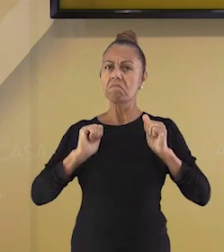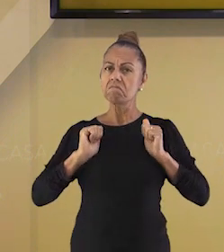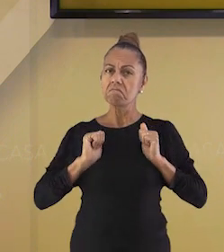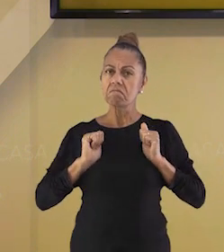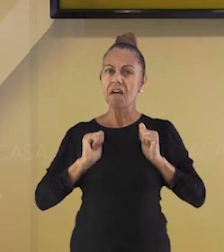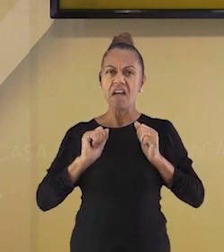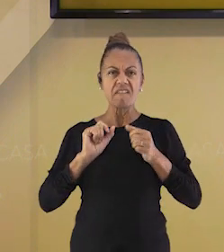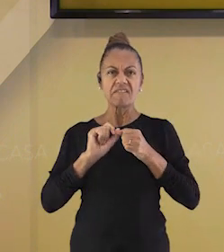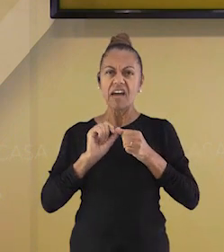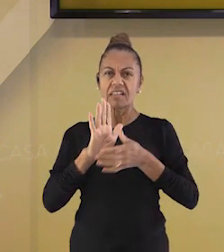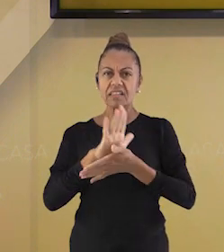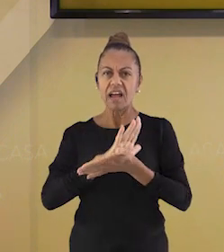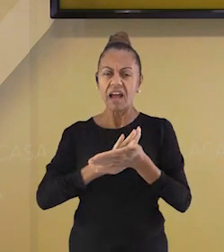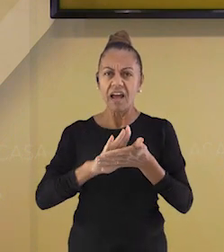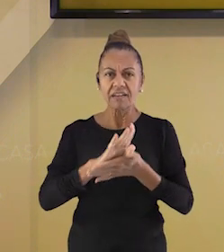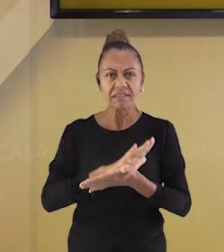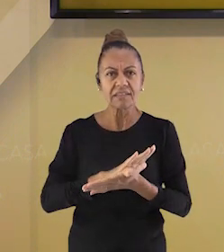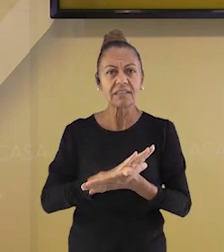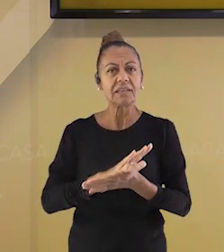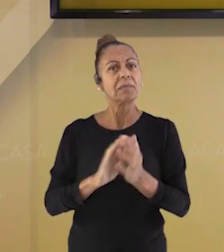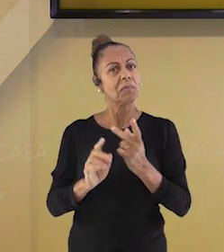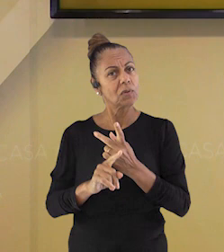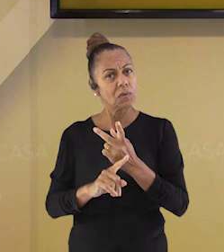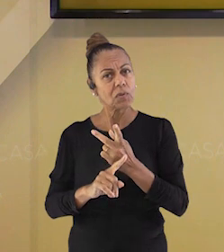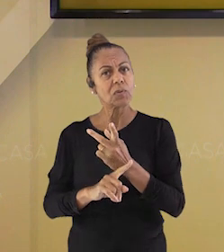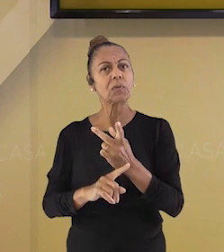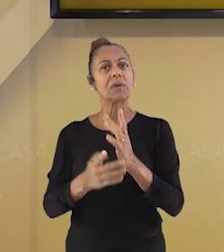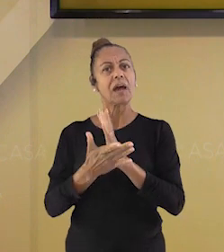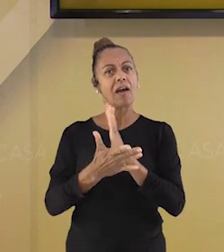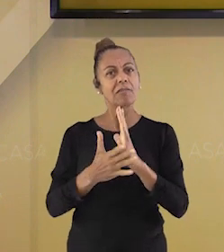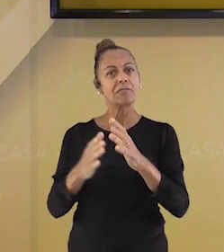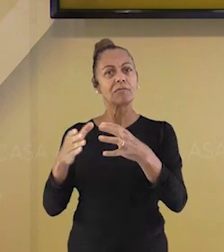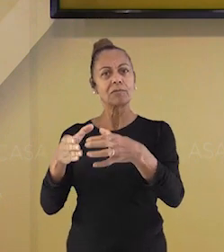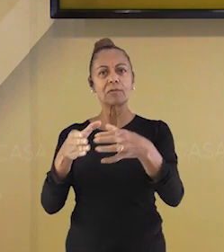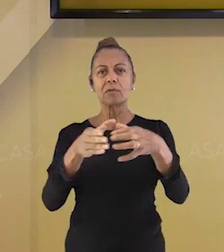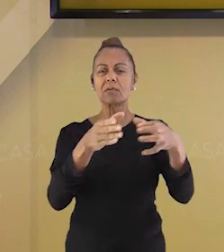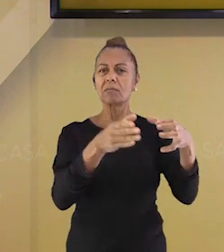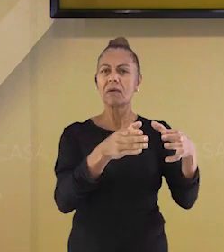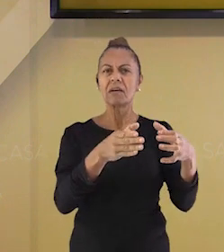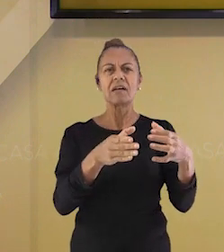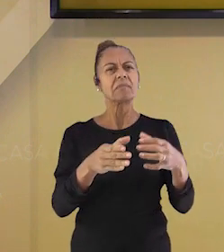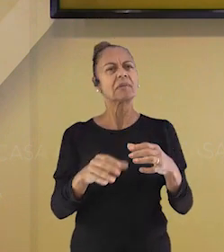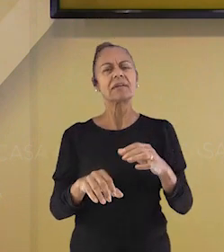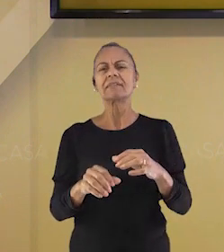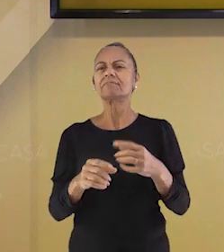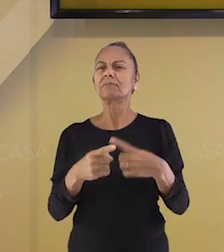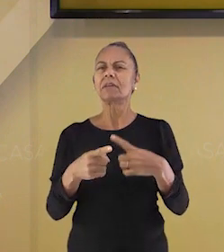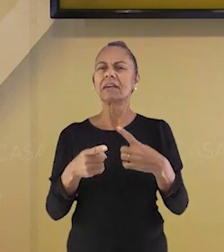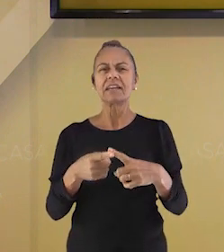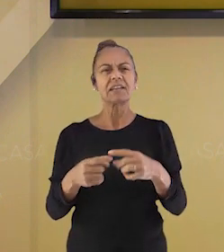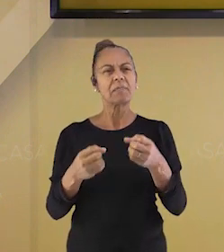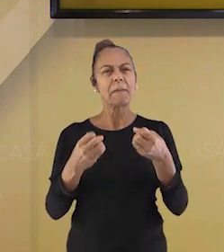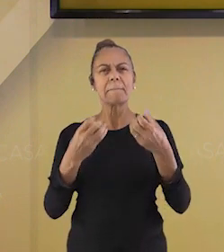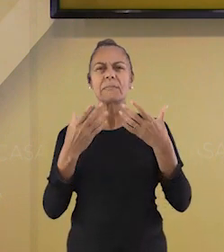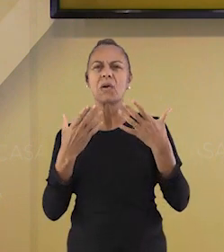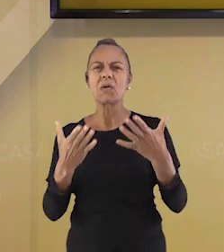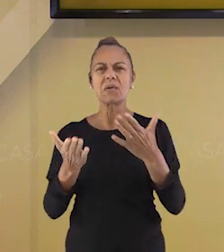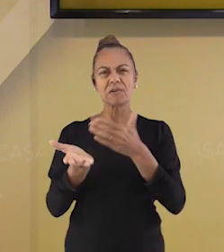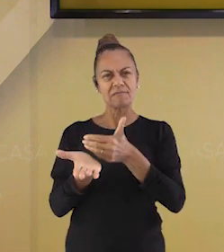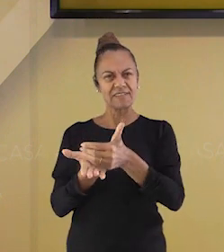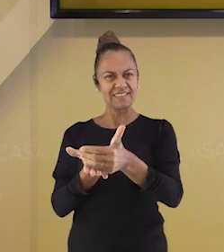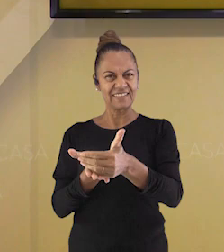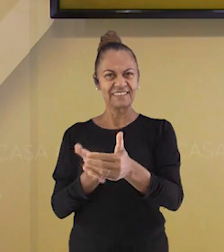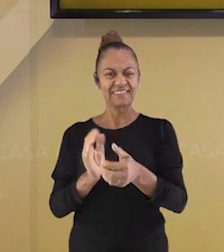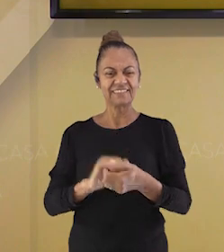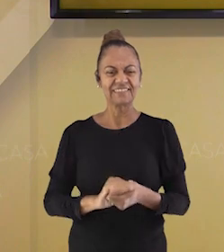você aí ainda está parado sem praticar nenhuma atividade física, procure um desses grupos. Lembre-se